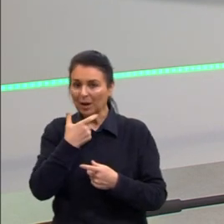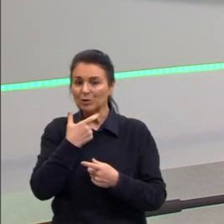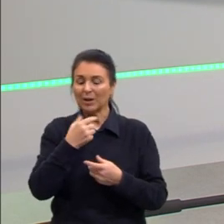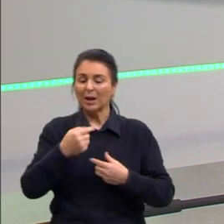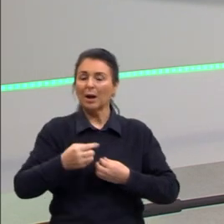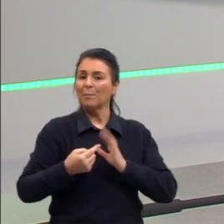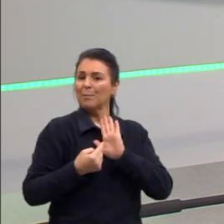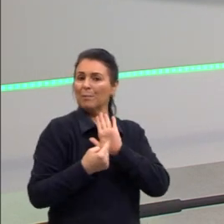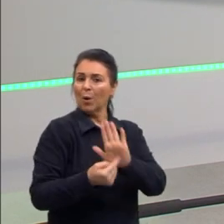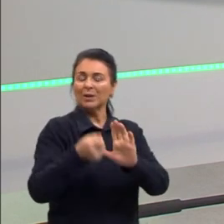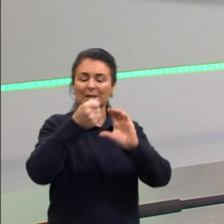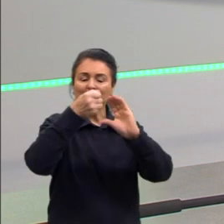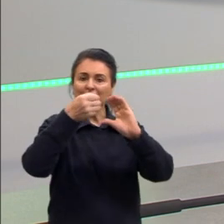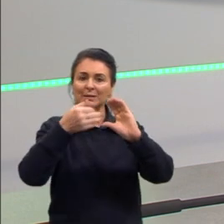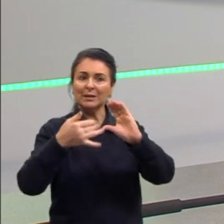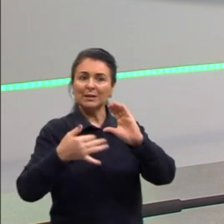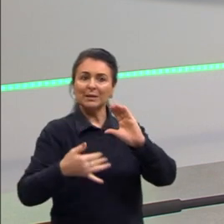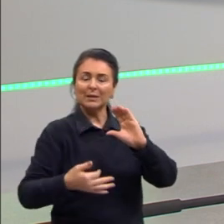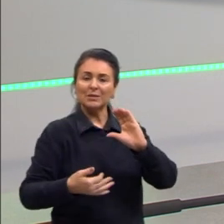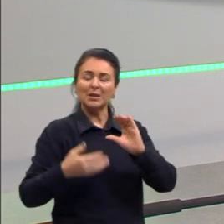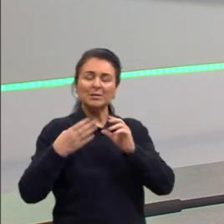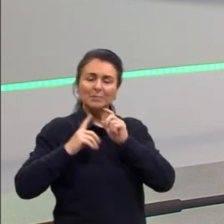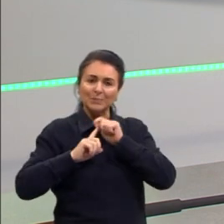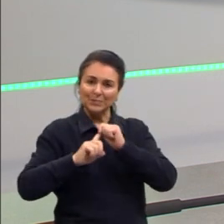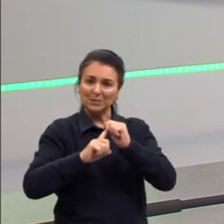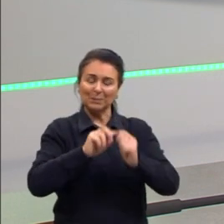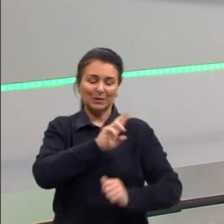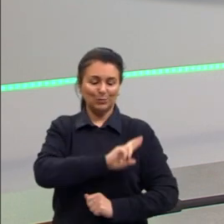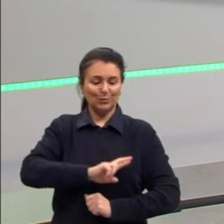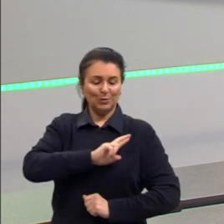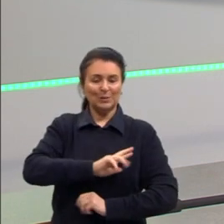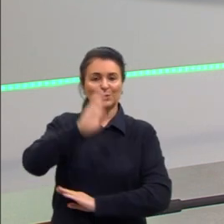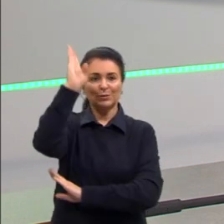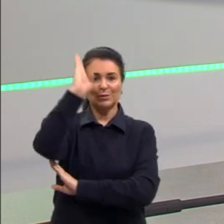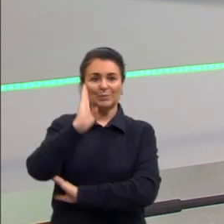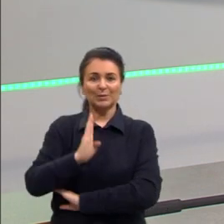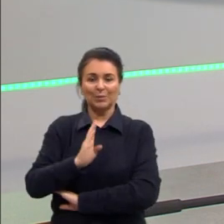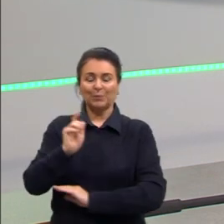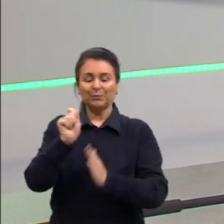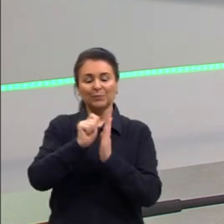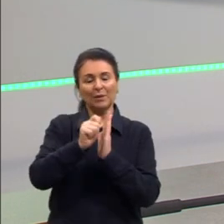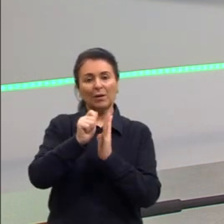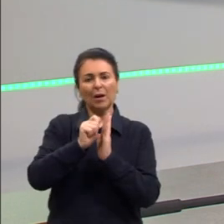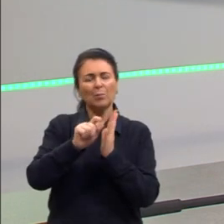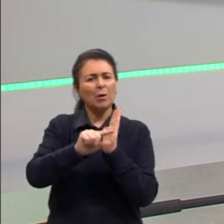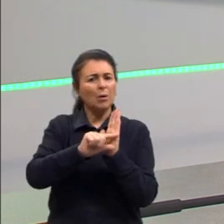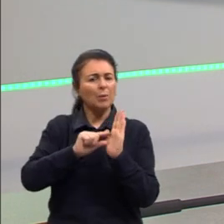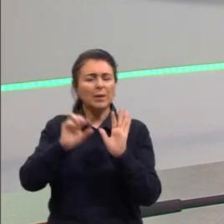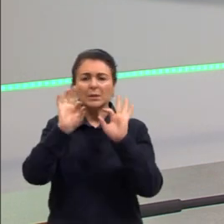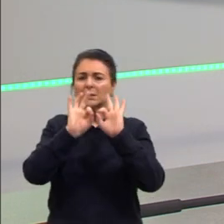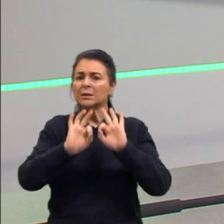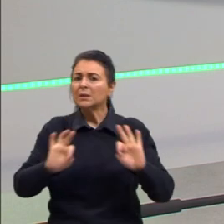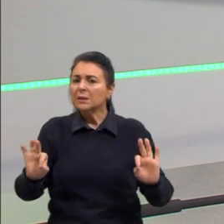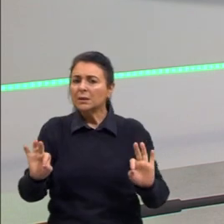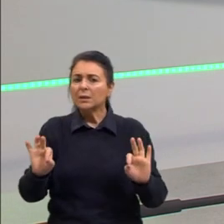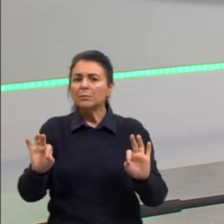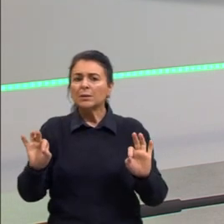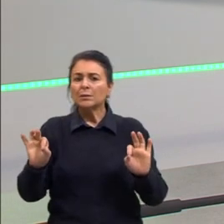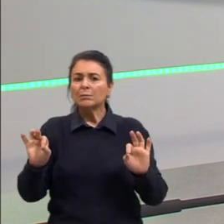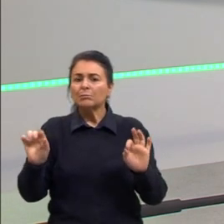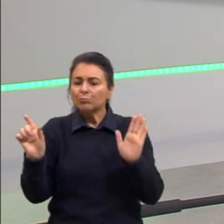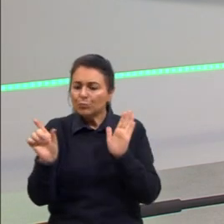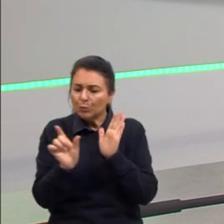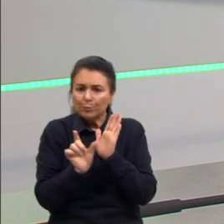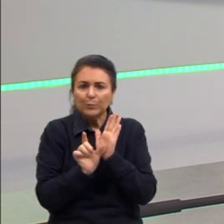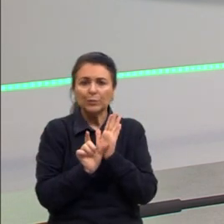as características essenciais do romantismo brasileiro ele é uma obra simples uma obra curta uma